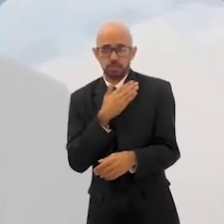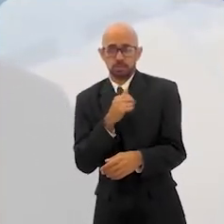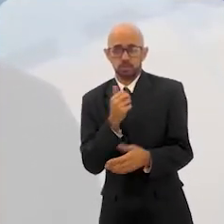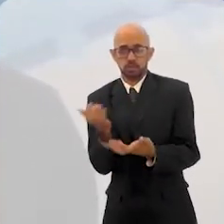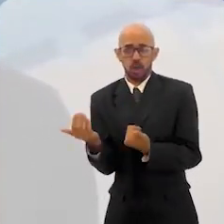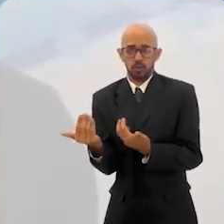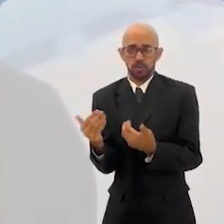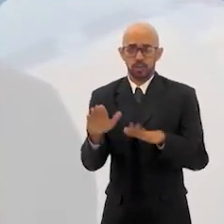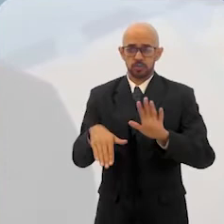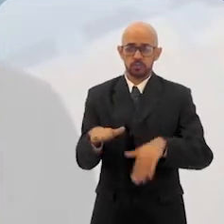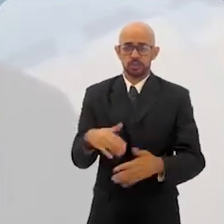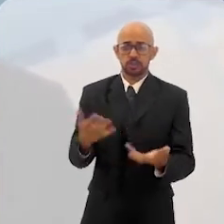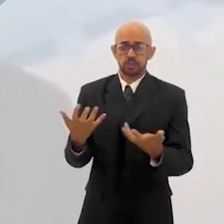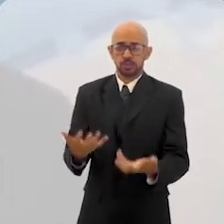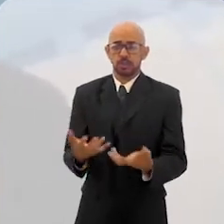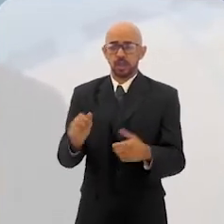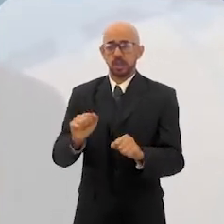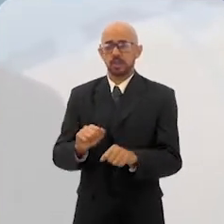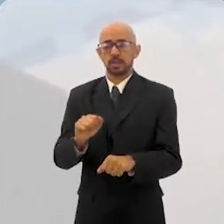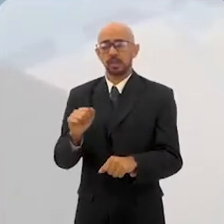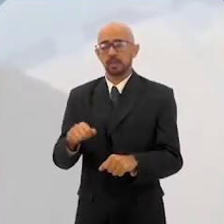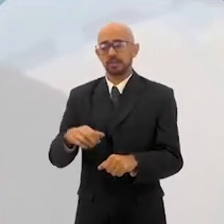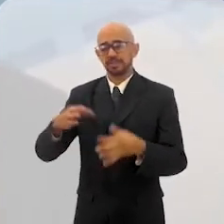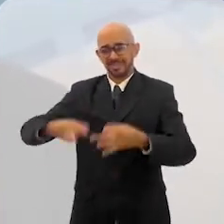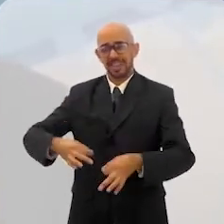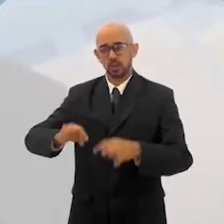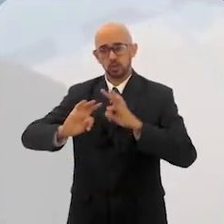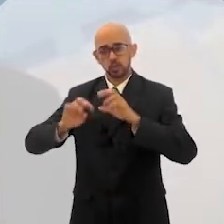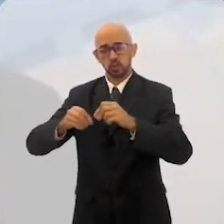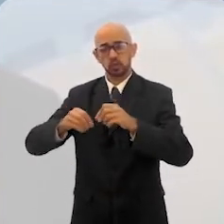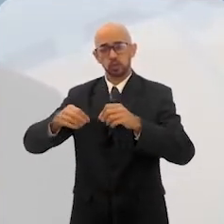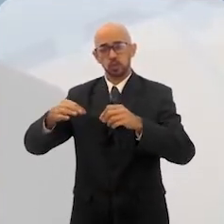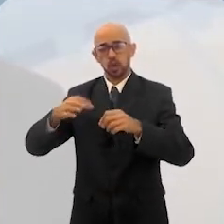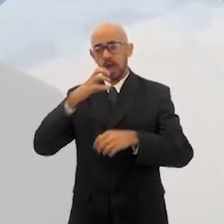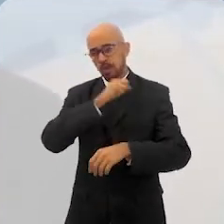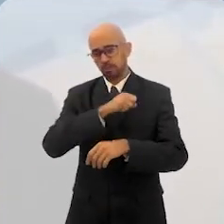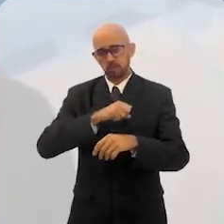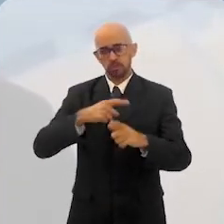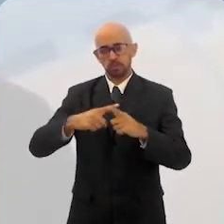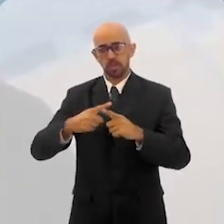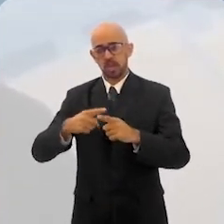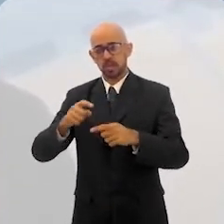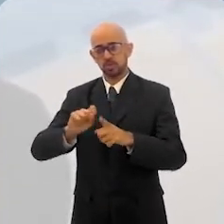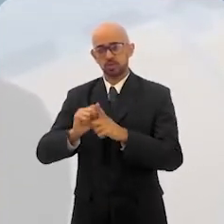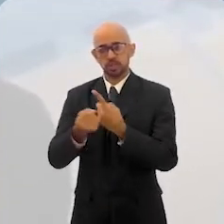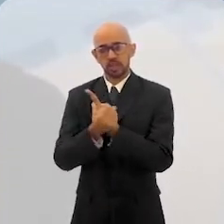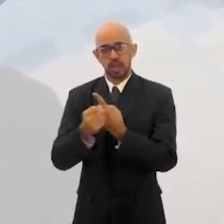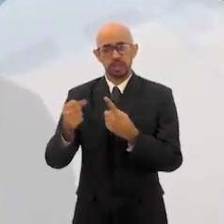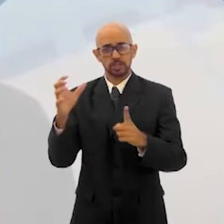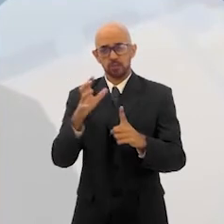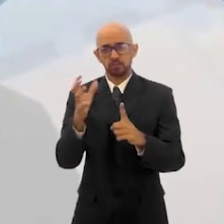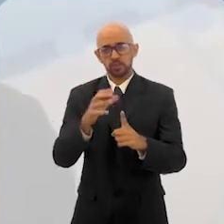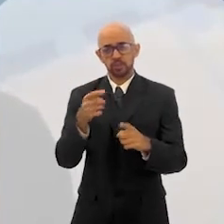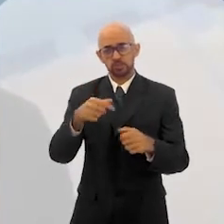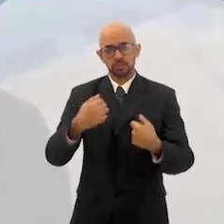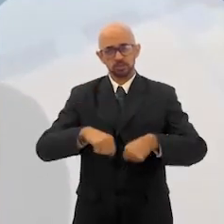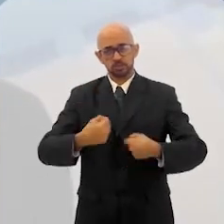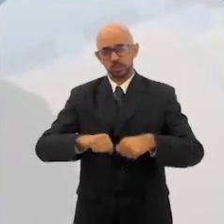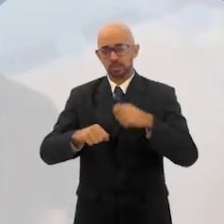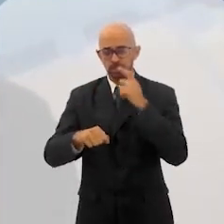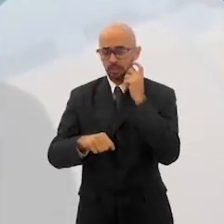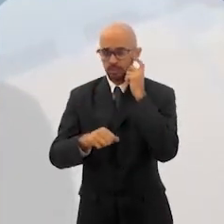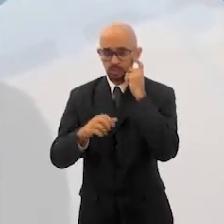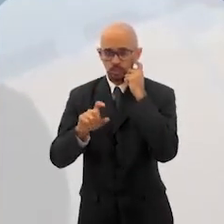jovens, eles muitas vezes querem acertar de primeira, eles querem escolher, porque a sociedade diz para eles que eles precisam